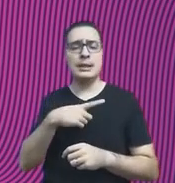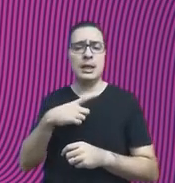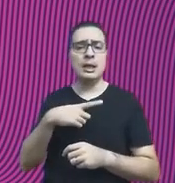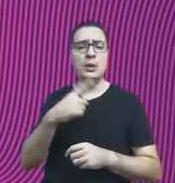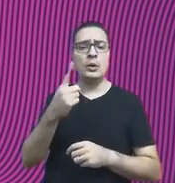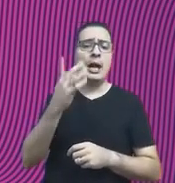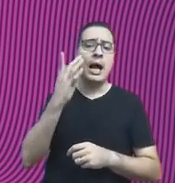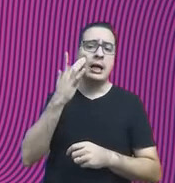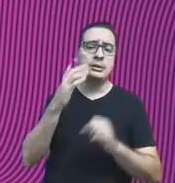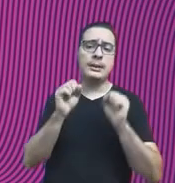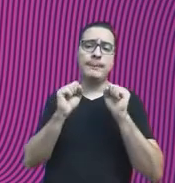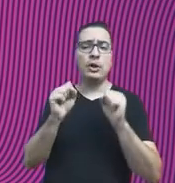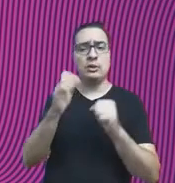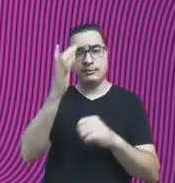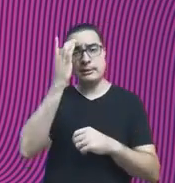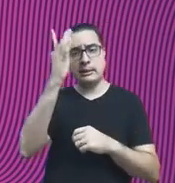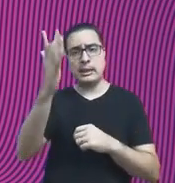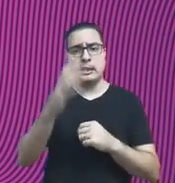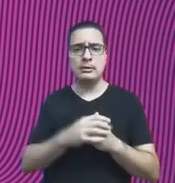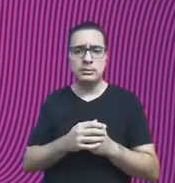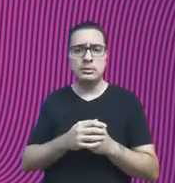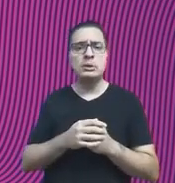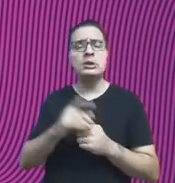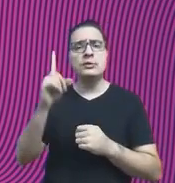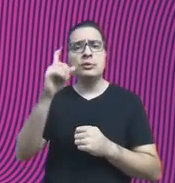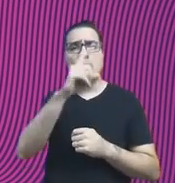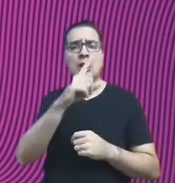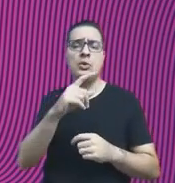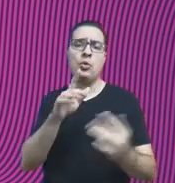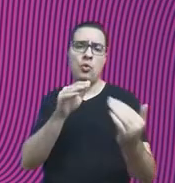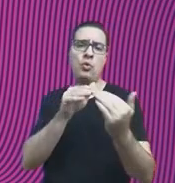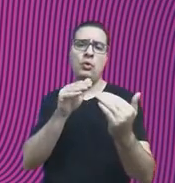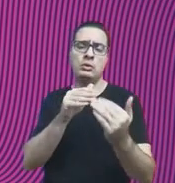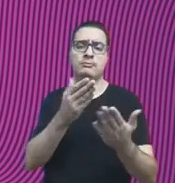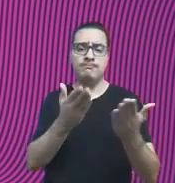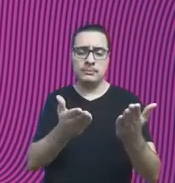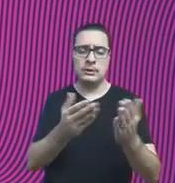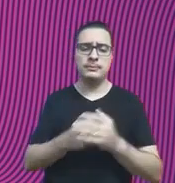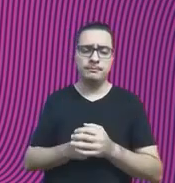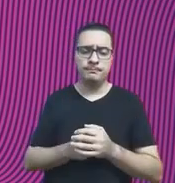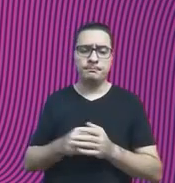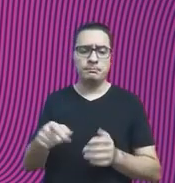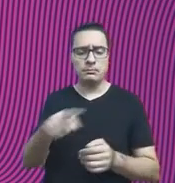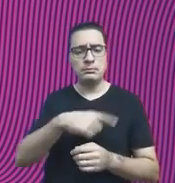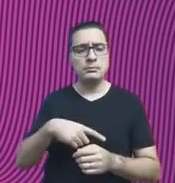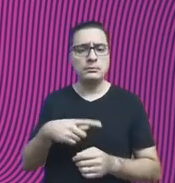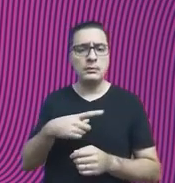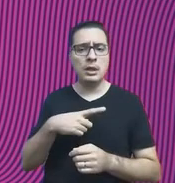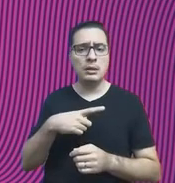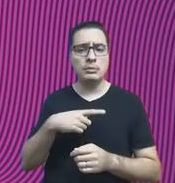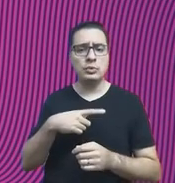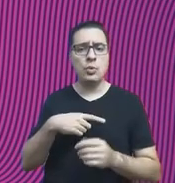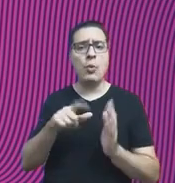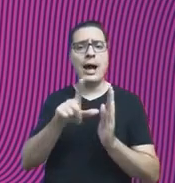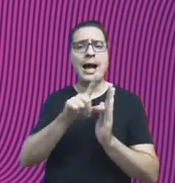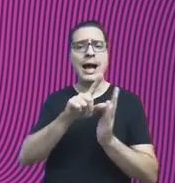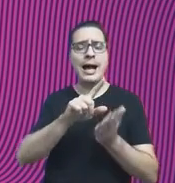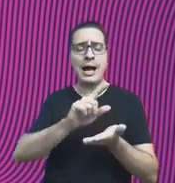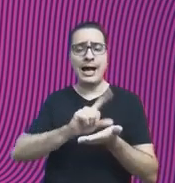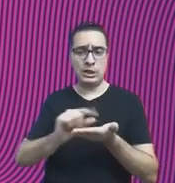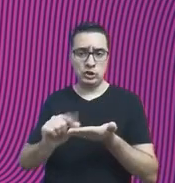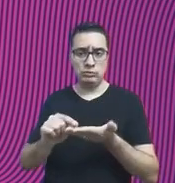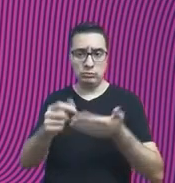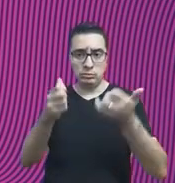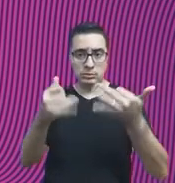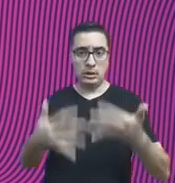facilitar. Que dificulta, eu concordo com você. A gente tem... Escrevi um artigo recentemente sobre isso, né? O Brasil